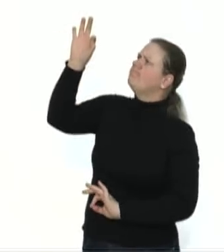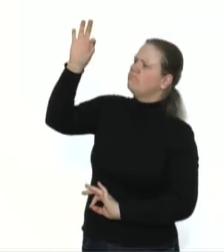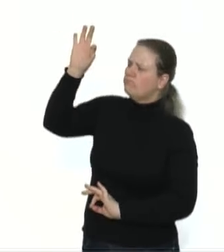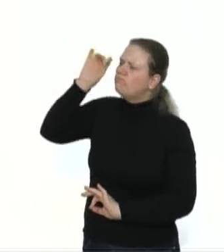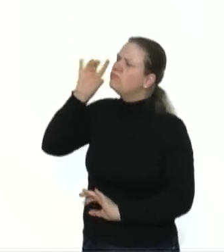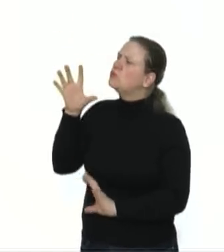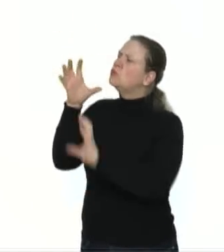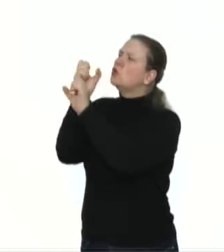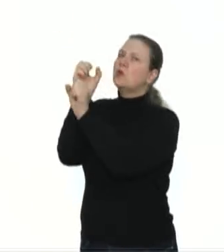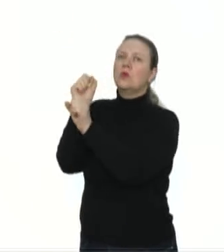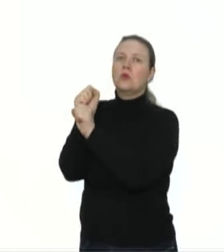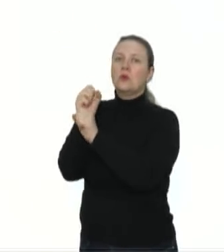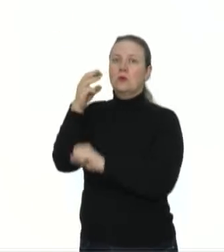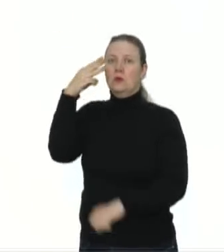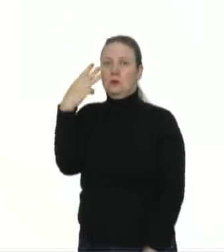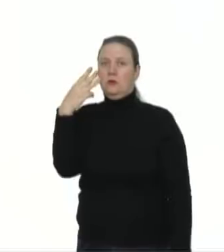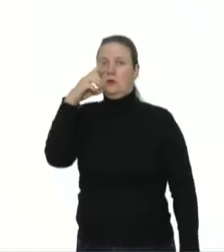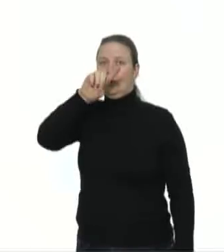e registrou